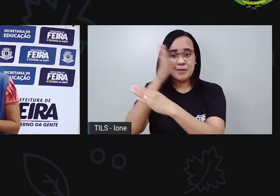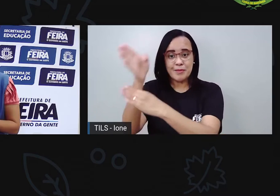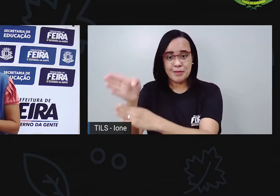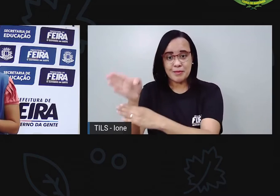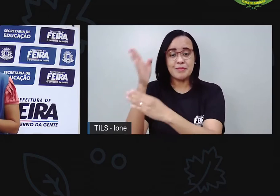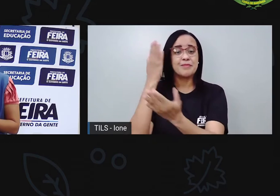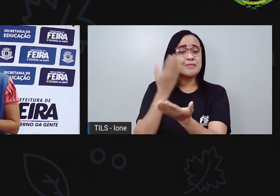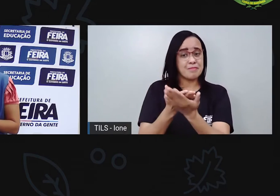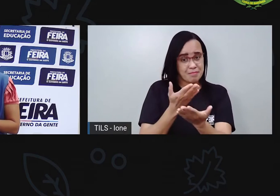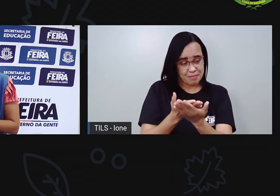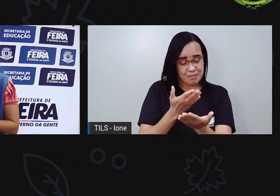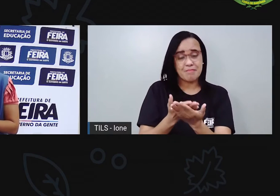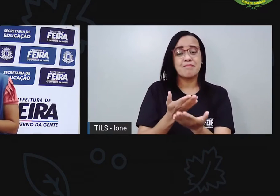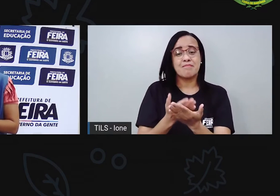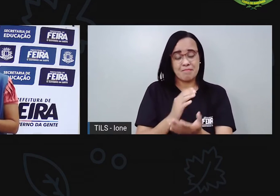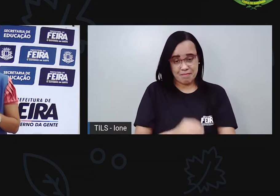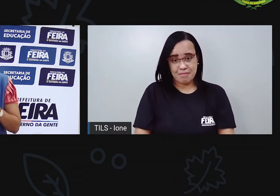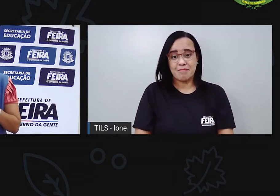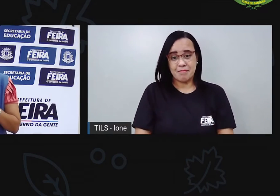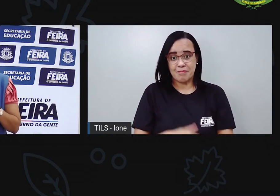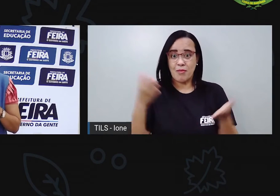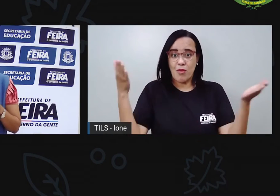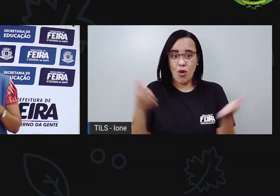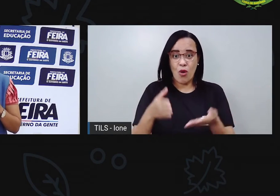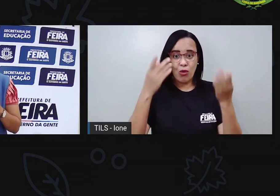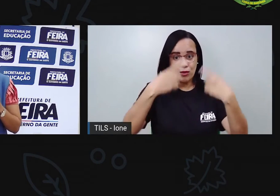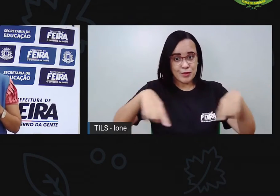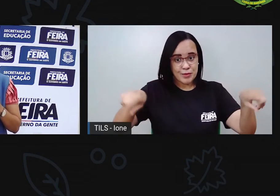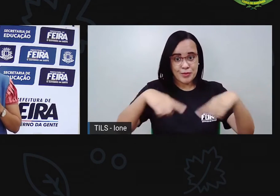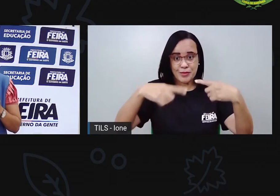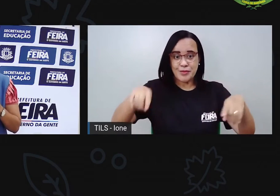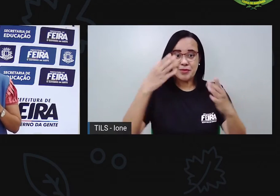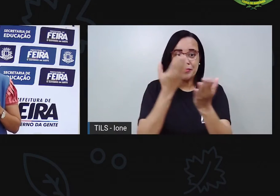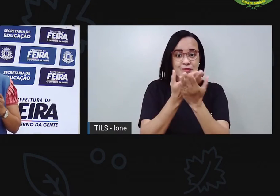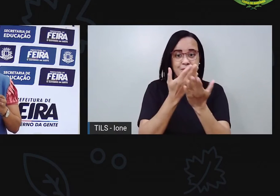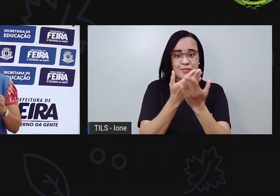para escola hoje tem aula de música